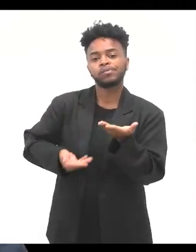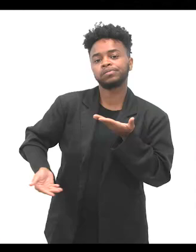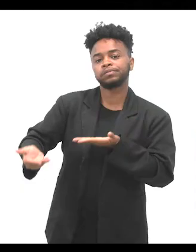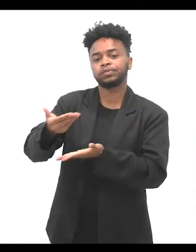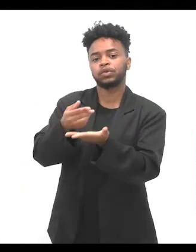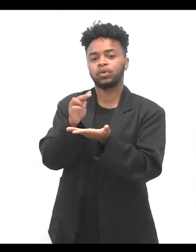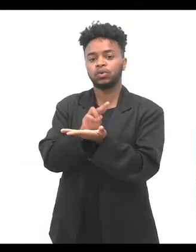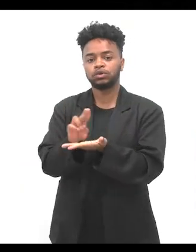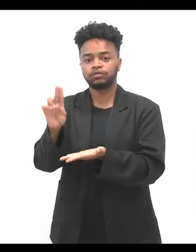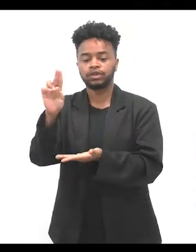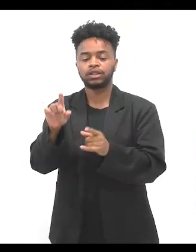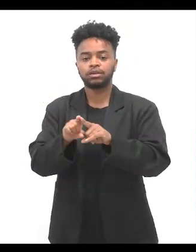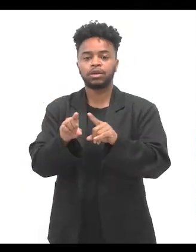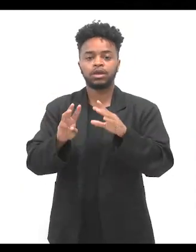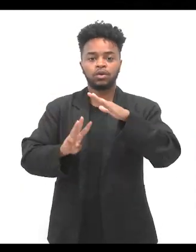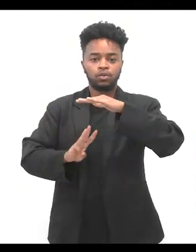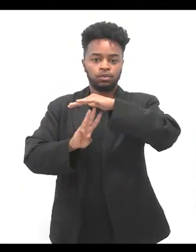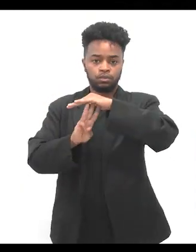com o Museu Nacional,